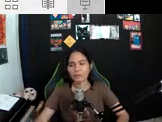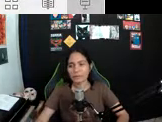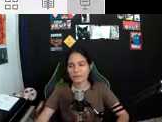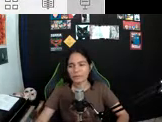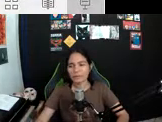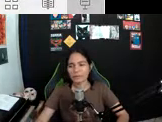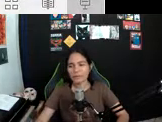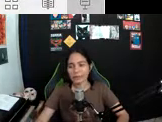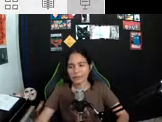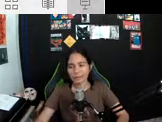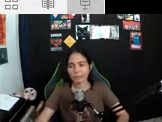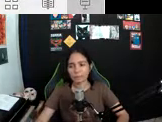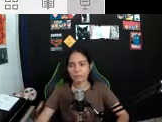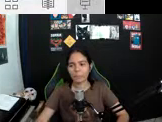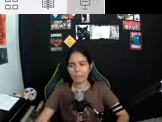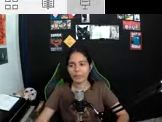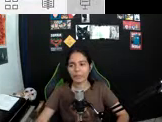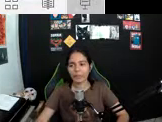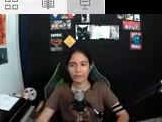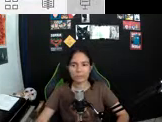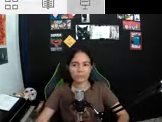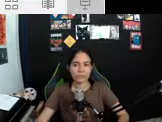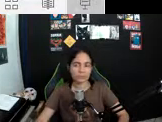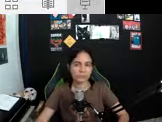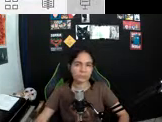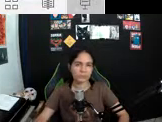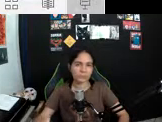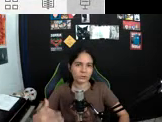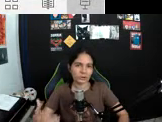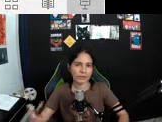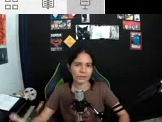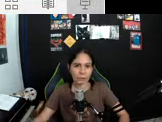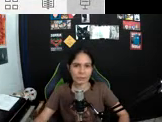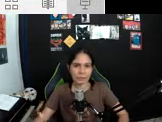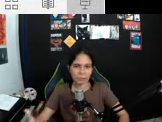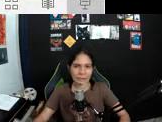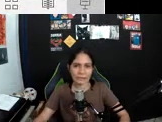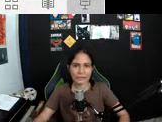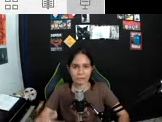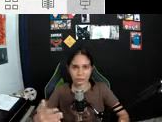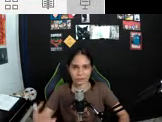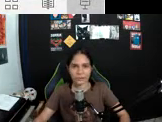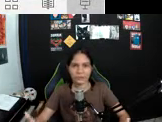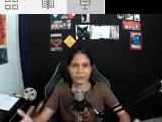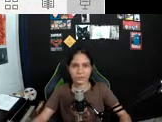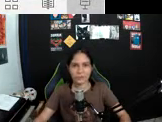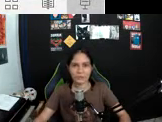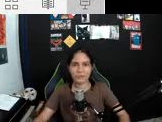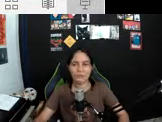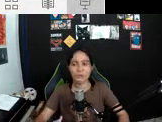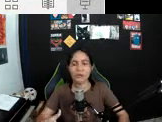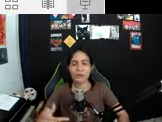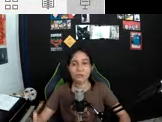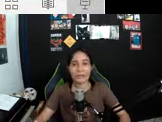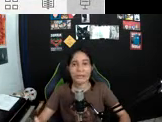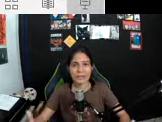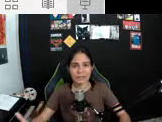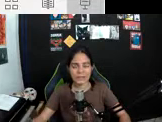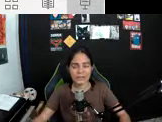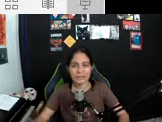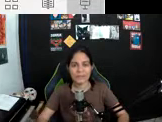denúncia, estão fazendo algo errado, que não está de acordo com a ética, com os princípios de